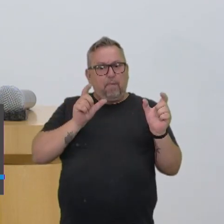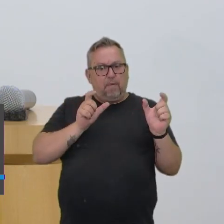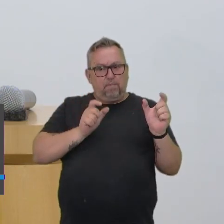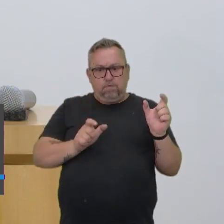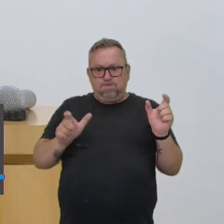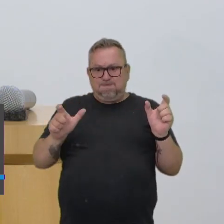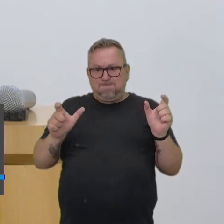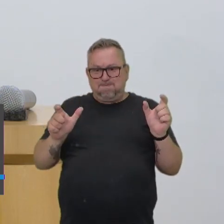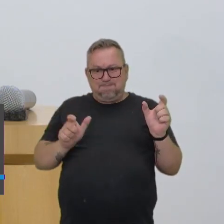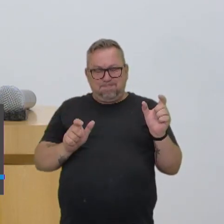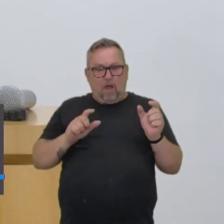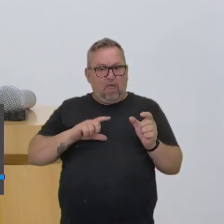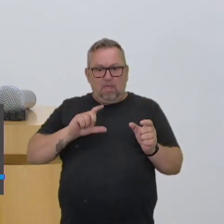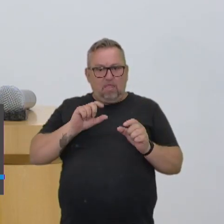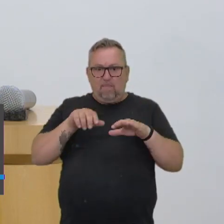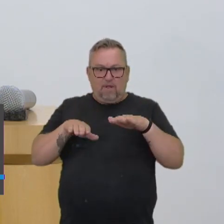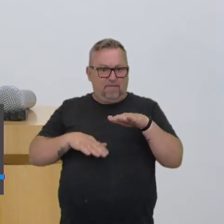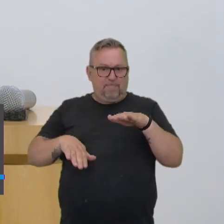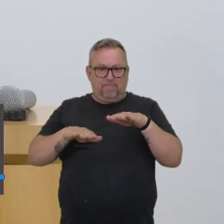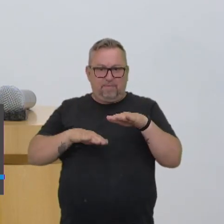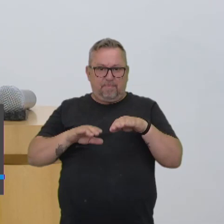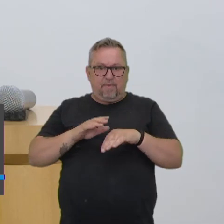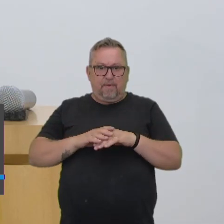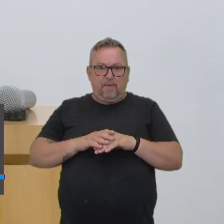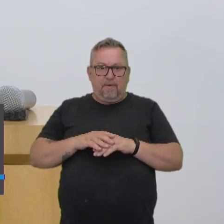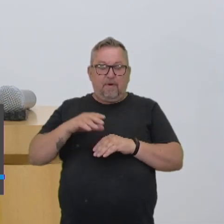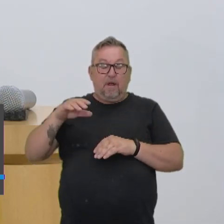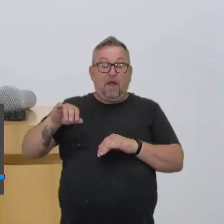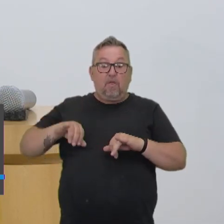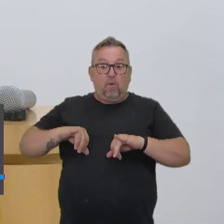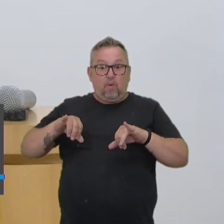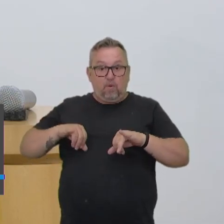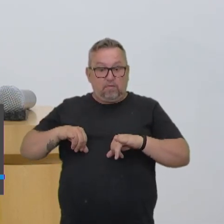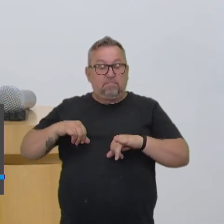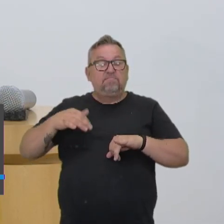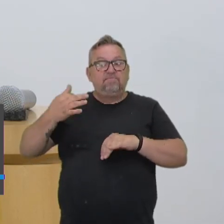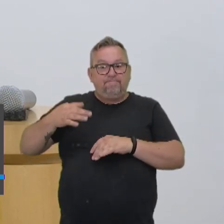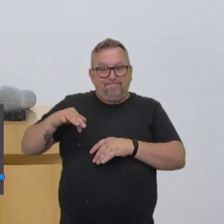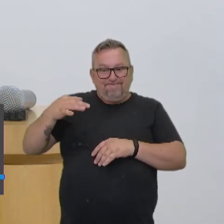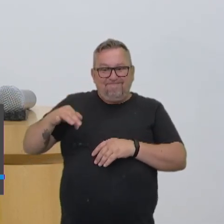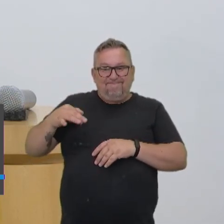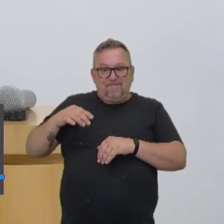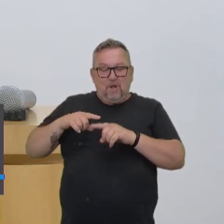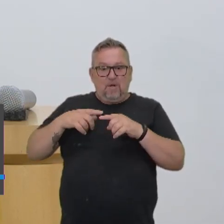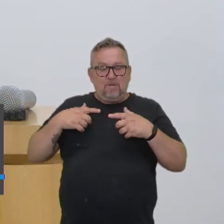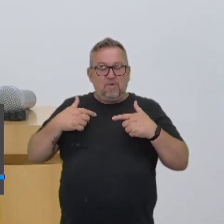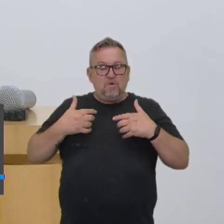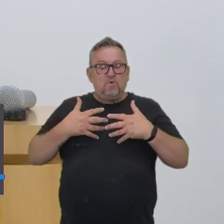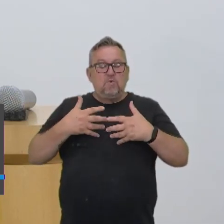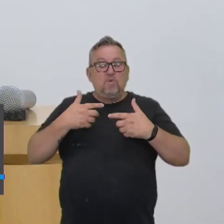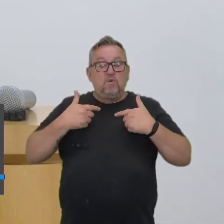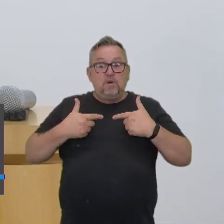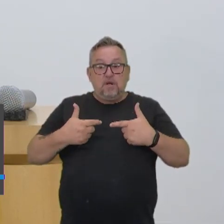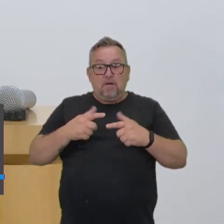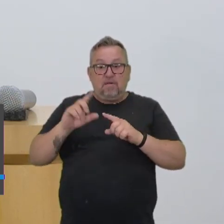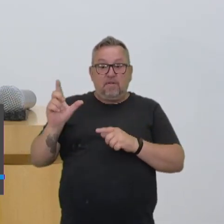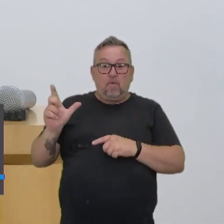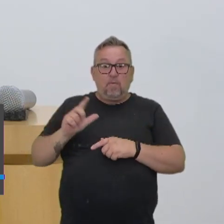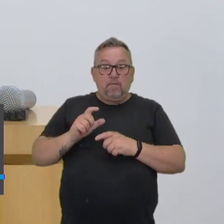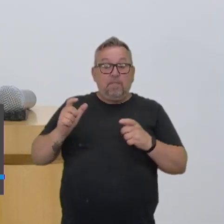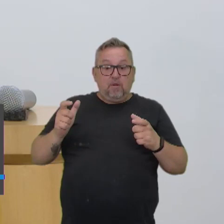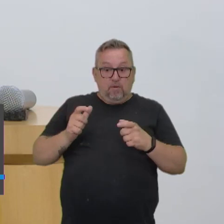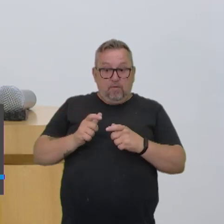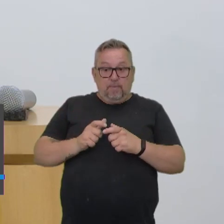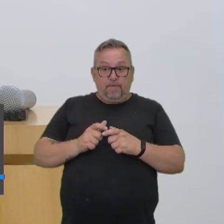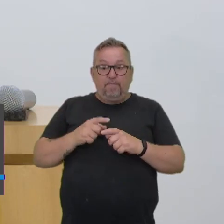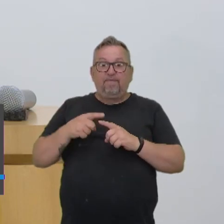Nunca. Nunca diminuam o peso, a dor, o sofrimento de conflitos e coisas que são menores, tá?